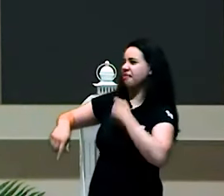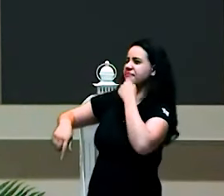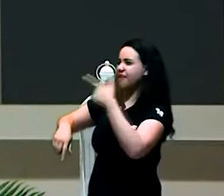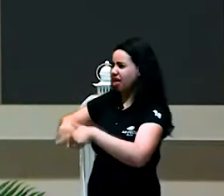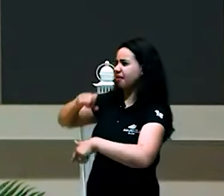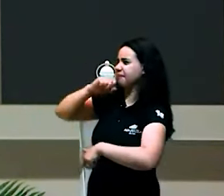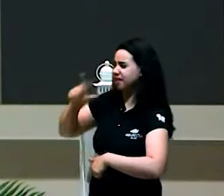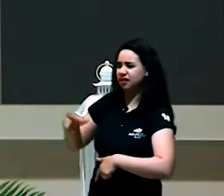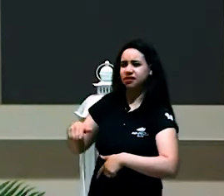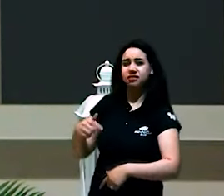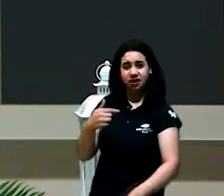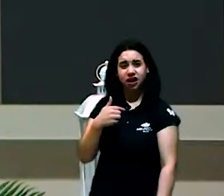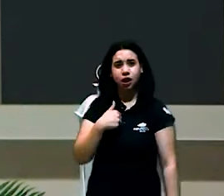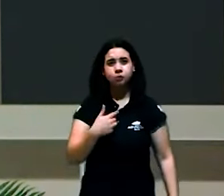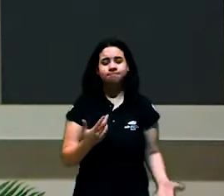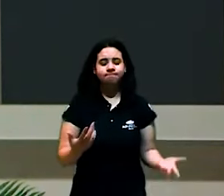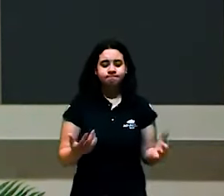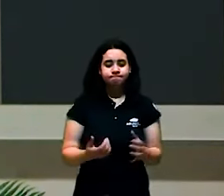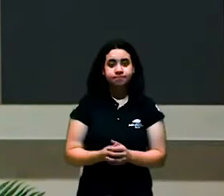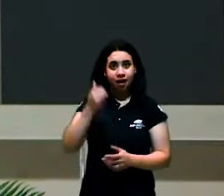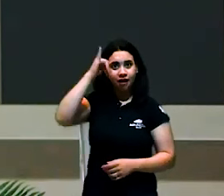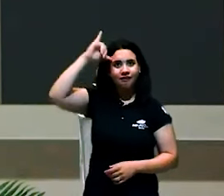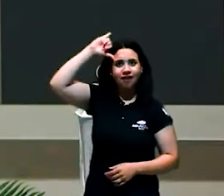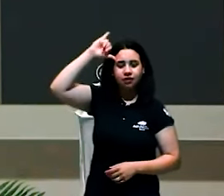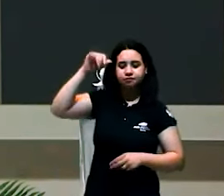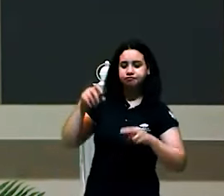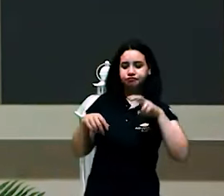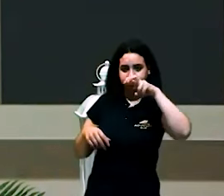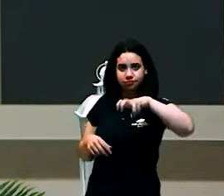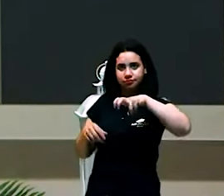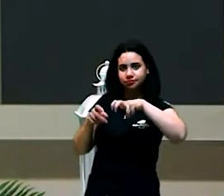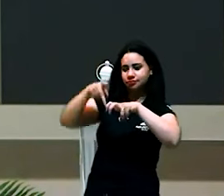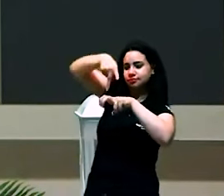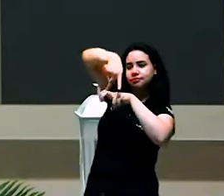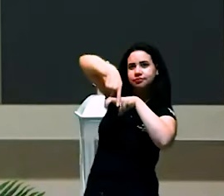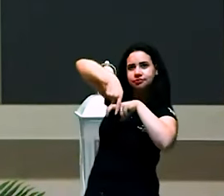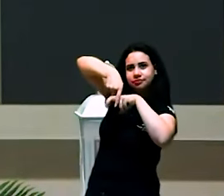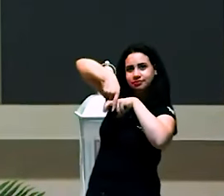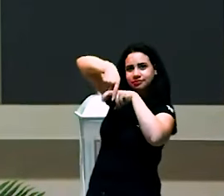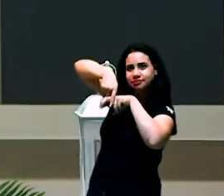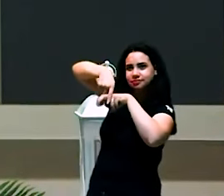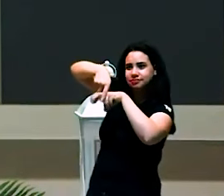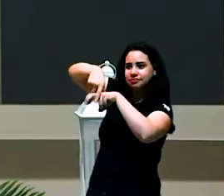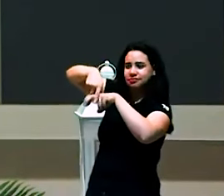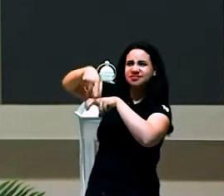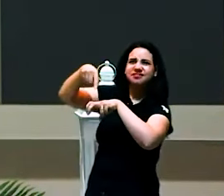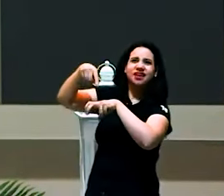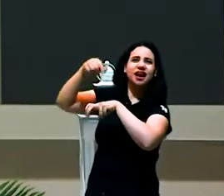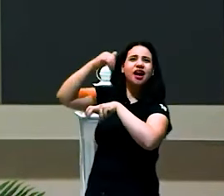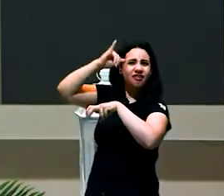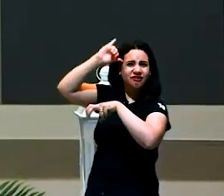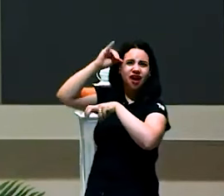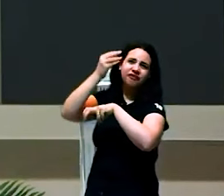da cozinha com a vaca que nós tínhamos para sacar leite, pobrezinha da vaca, era fraquinha. Éramos 8 e tinha